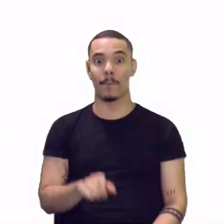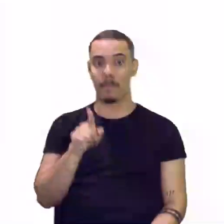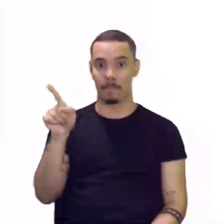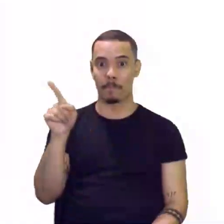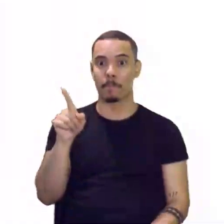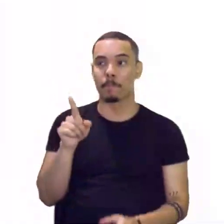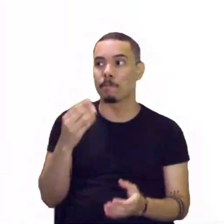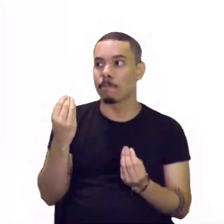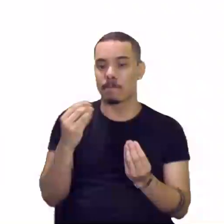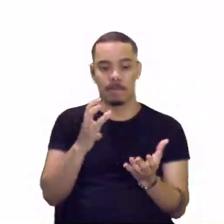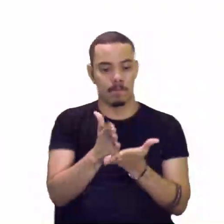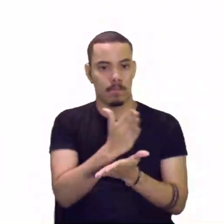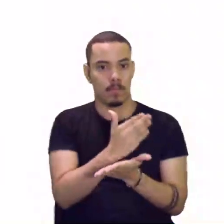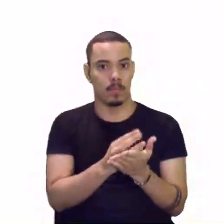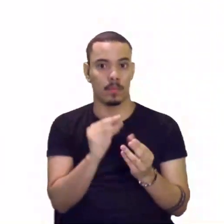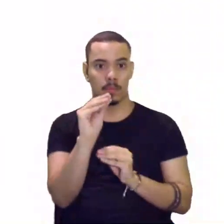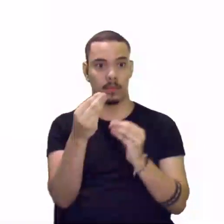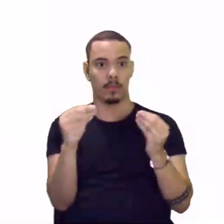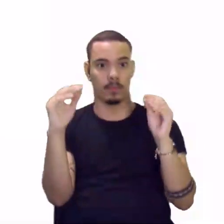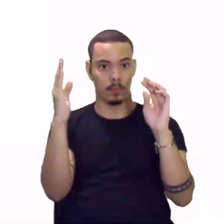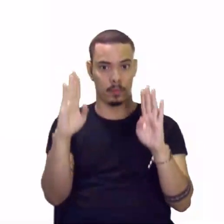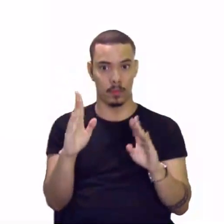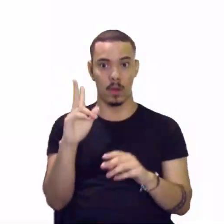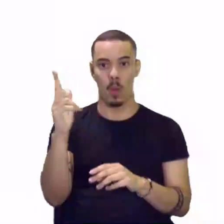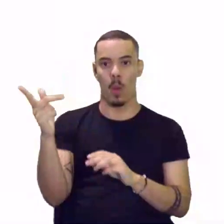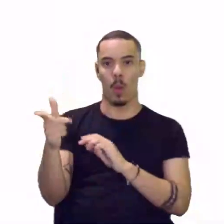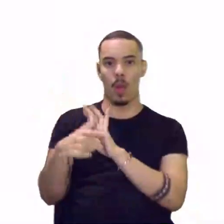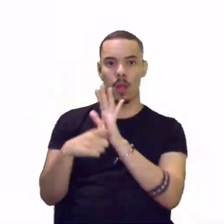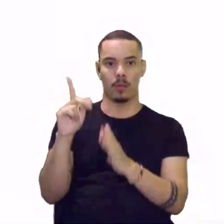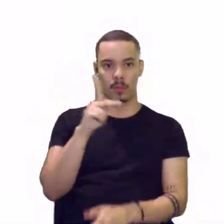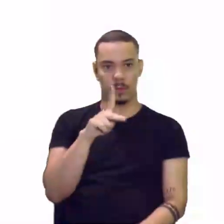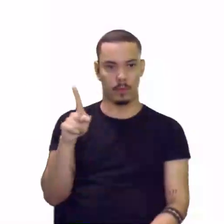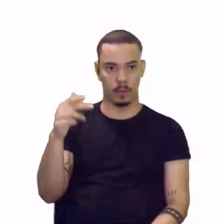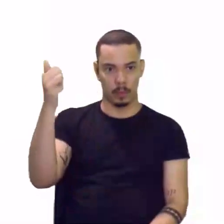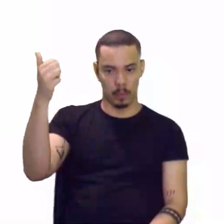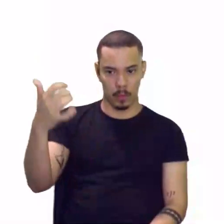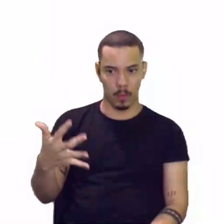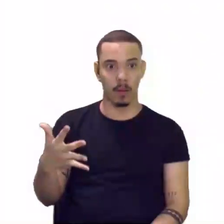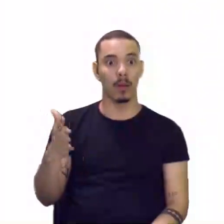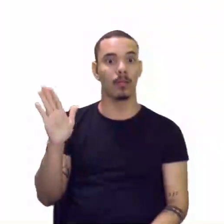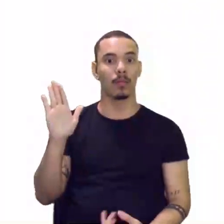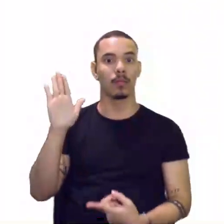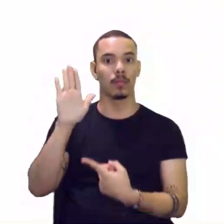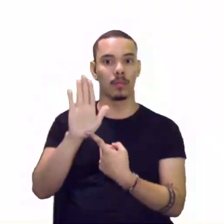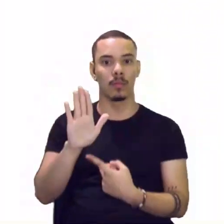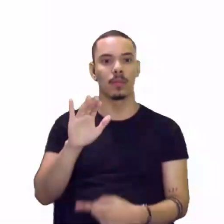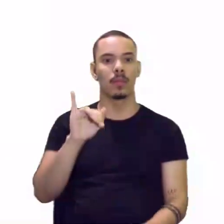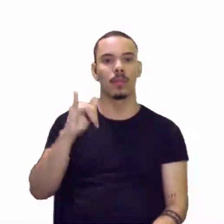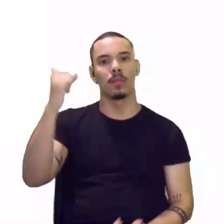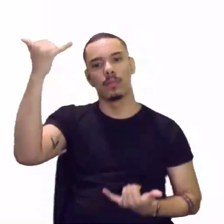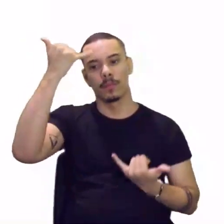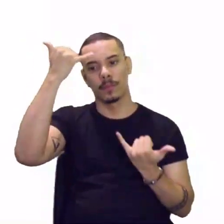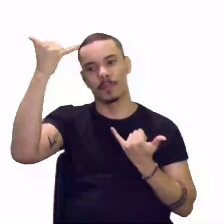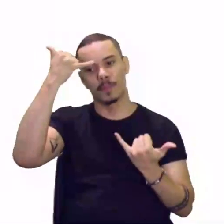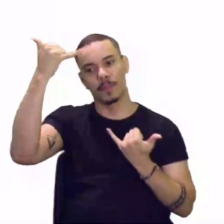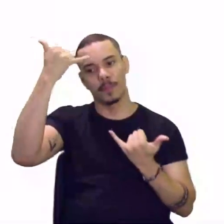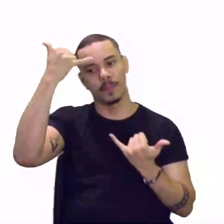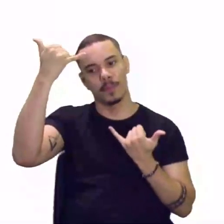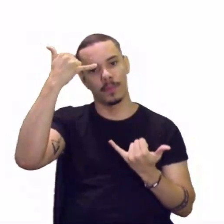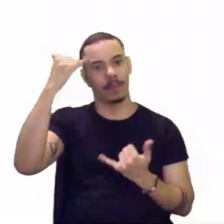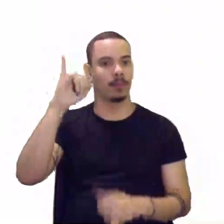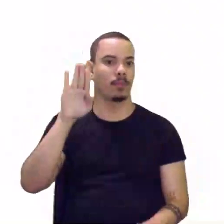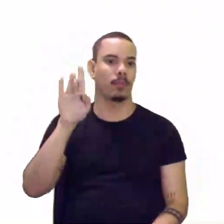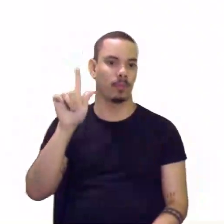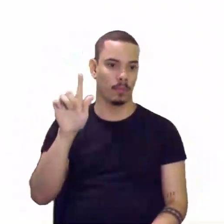Regionalização do espaço brasileiro. Como o Rogério falou agora há pouco, né? Ali agora apareceu a palavra ali, ó, IBGE. A divisão